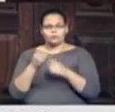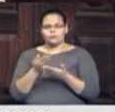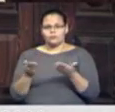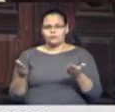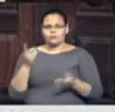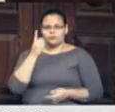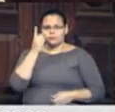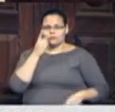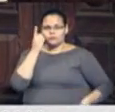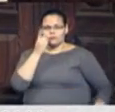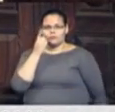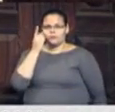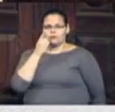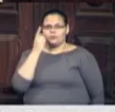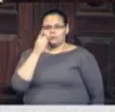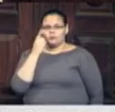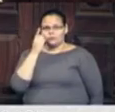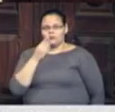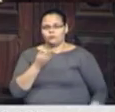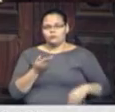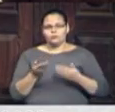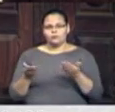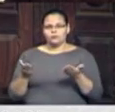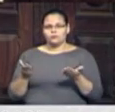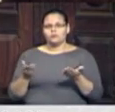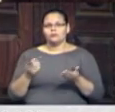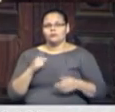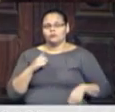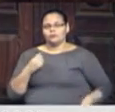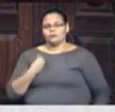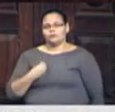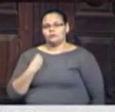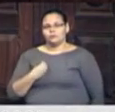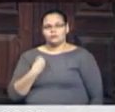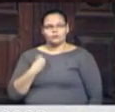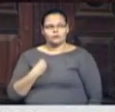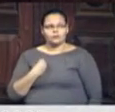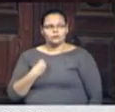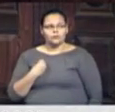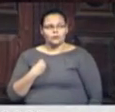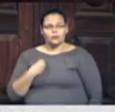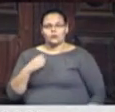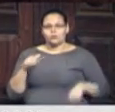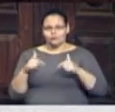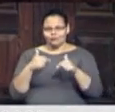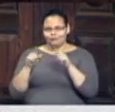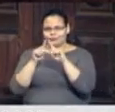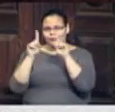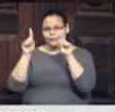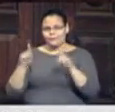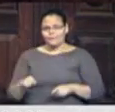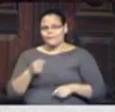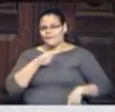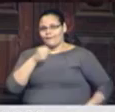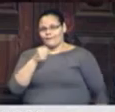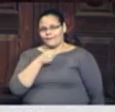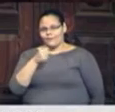senhoras deputadas, senhores deputados presentes, funcionários,